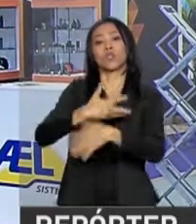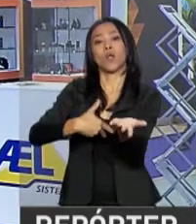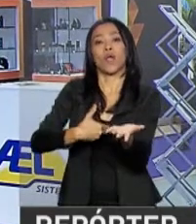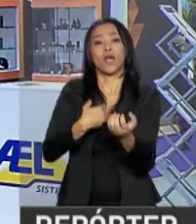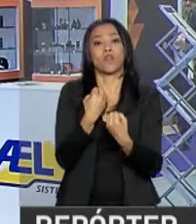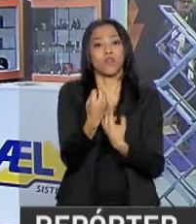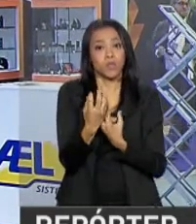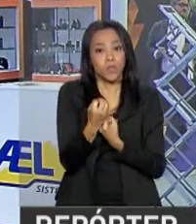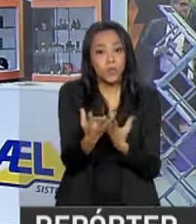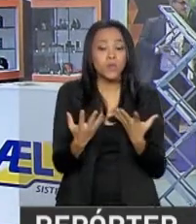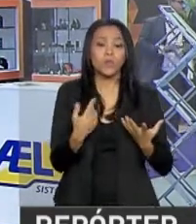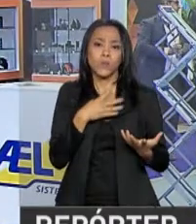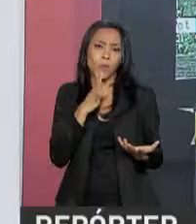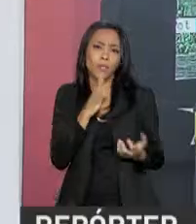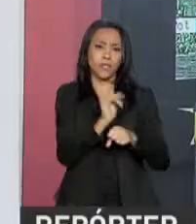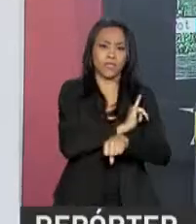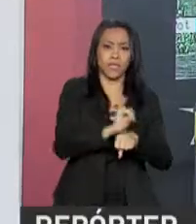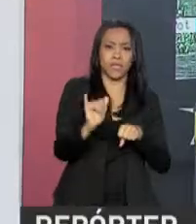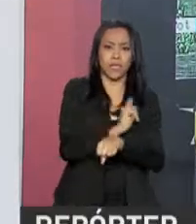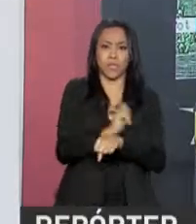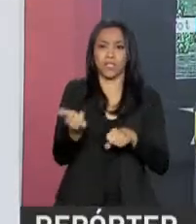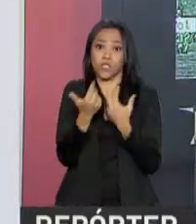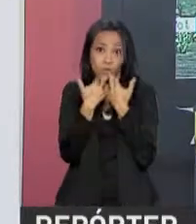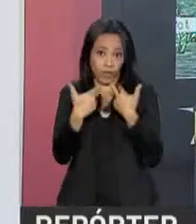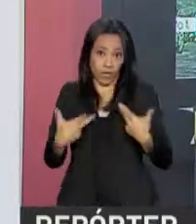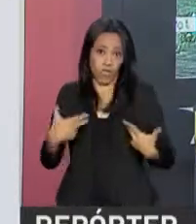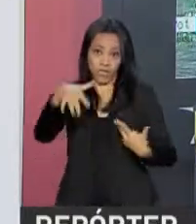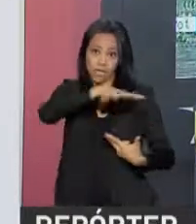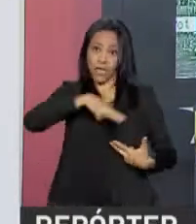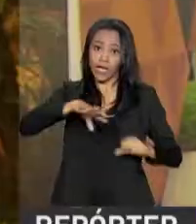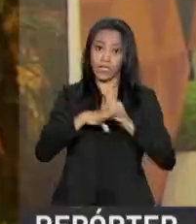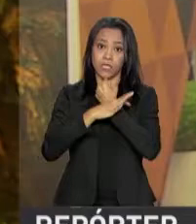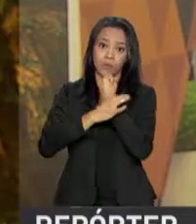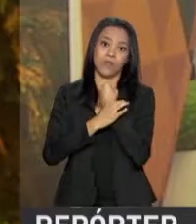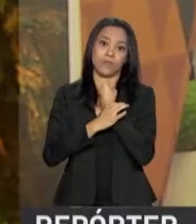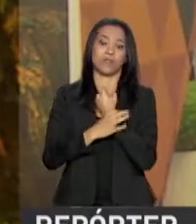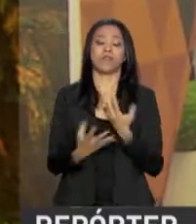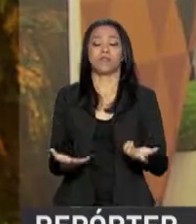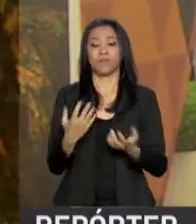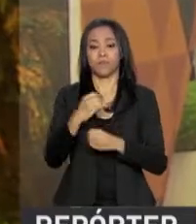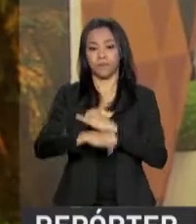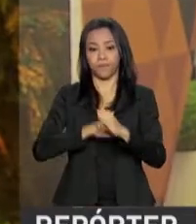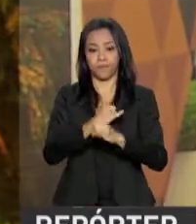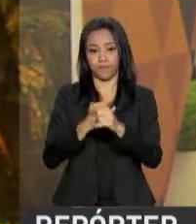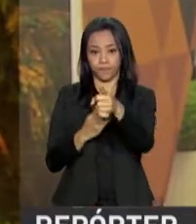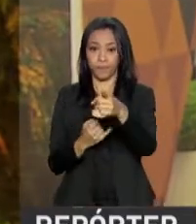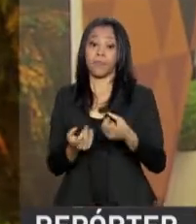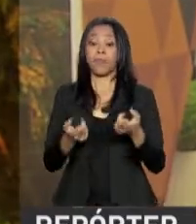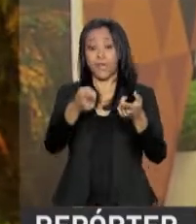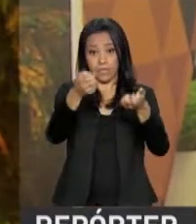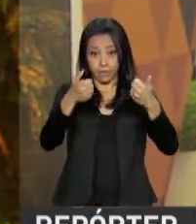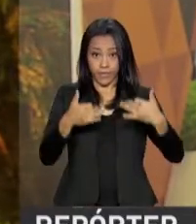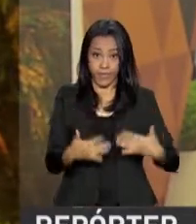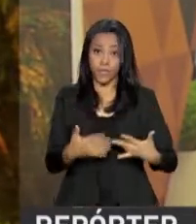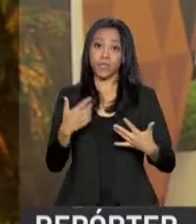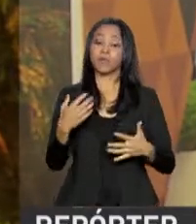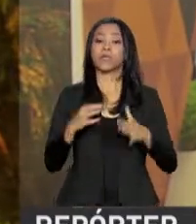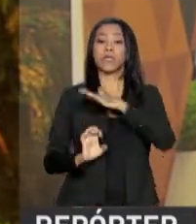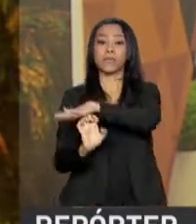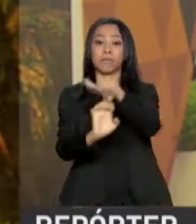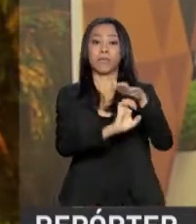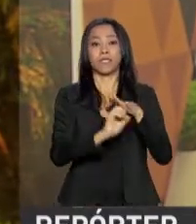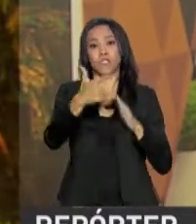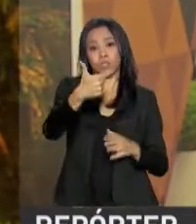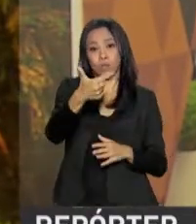inovadoras para a plataforma virtual e segurança militar nós estamos com um empresa de 12 países aqui representados